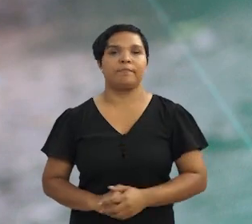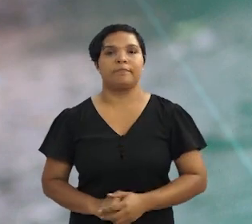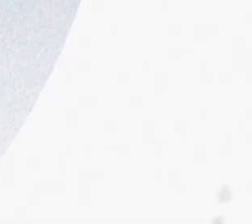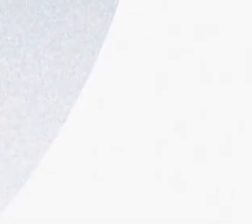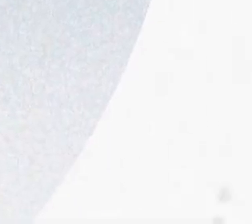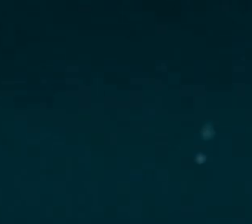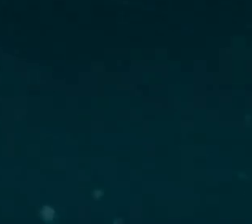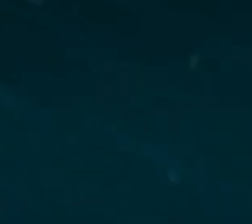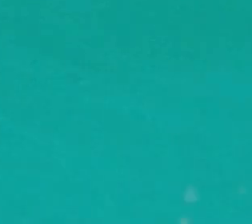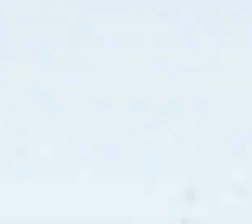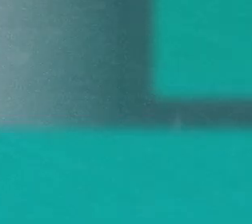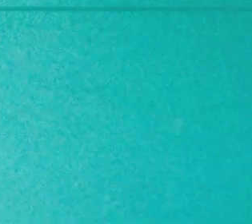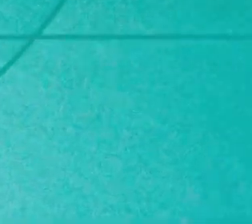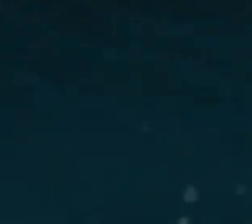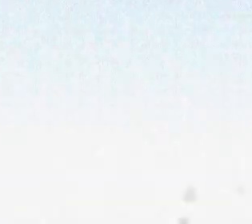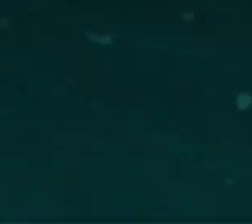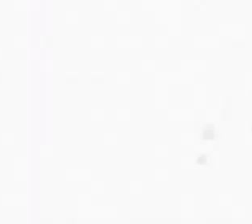já.